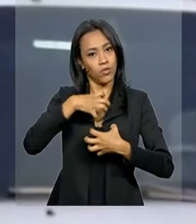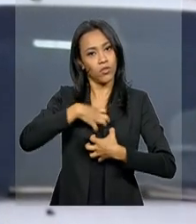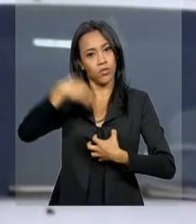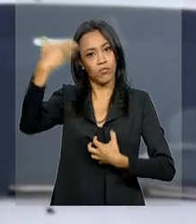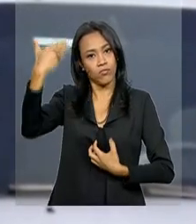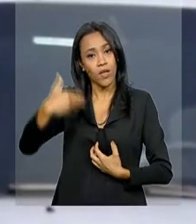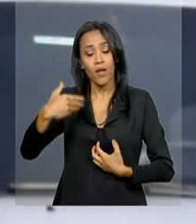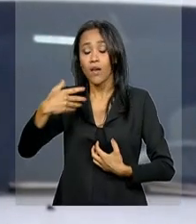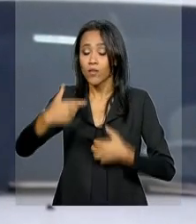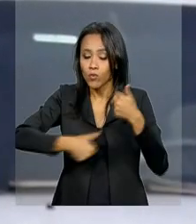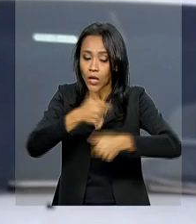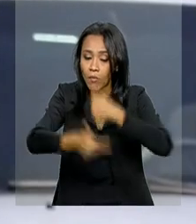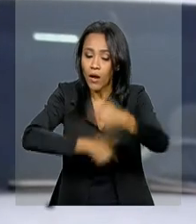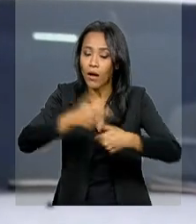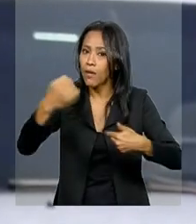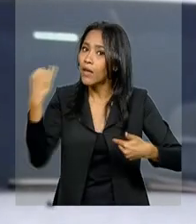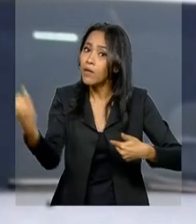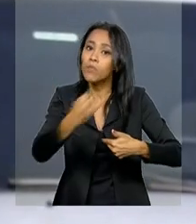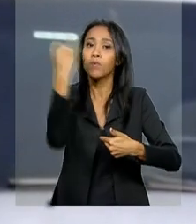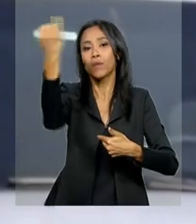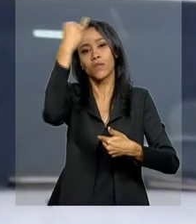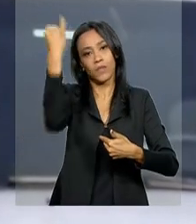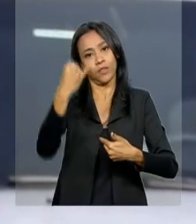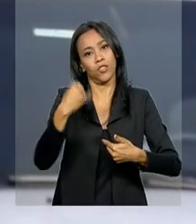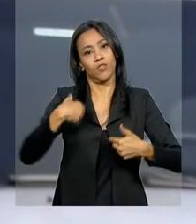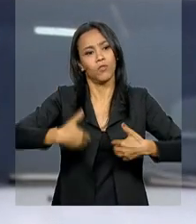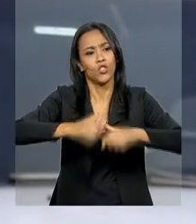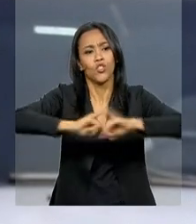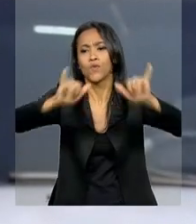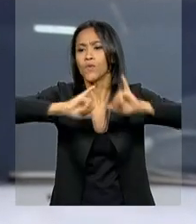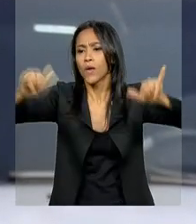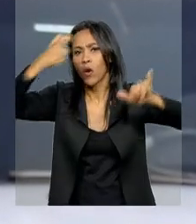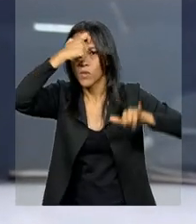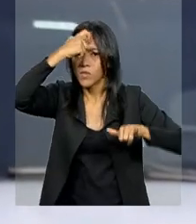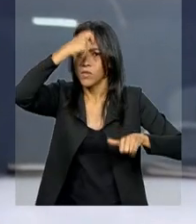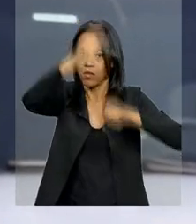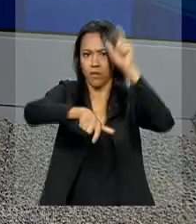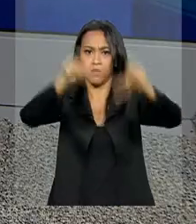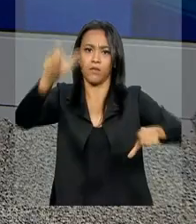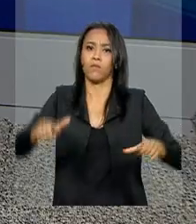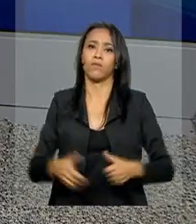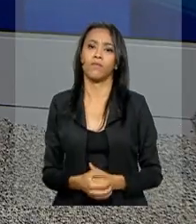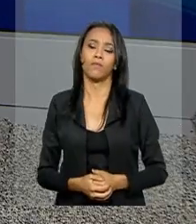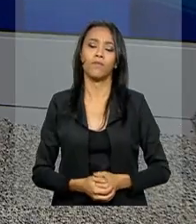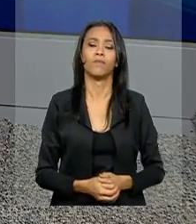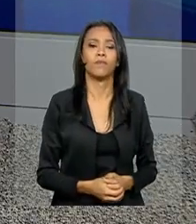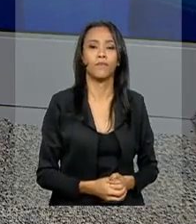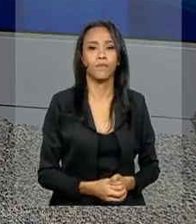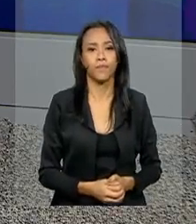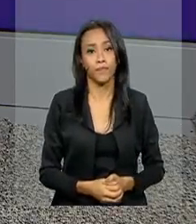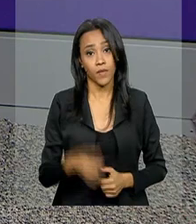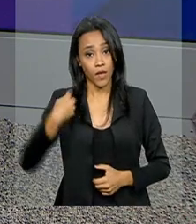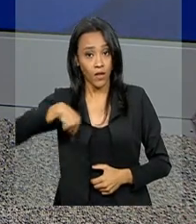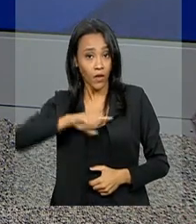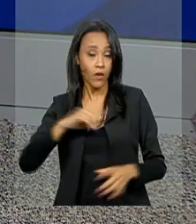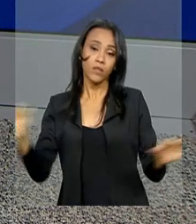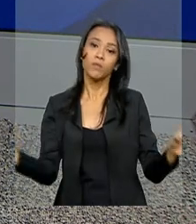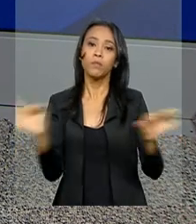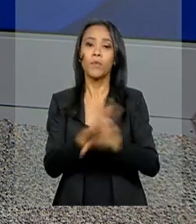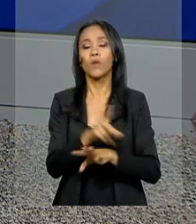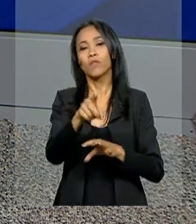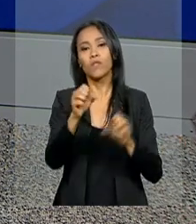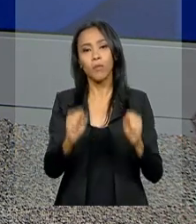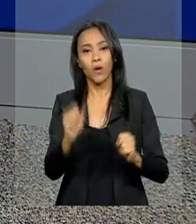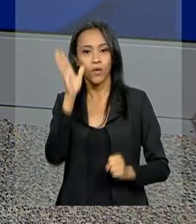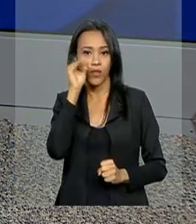é fundamental de trabalhar a conscientização de todos os usuários brasileiros. Nós ficamos por aqui, você acompanha